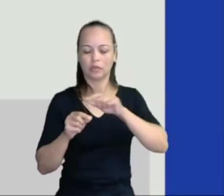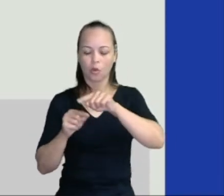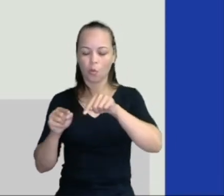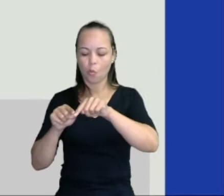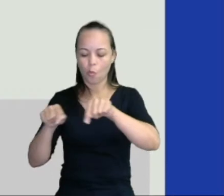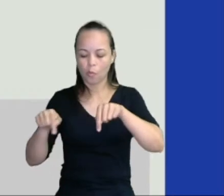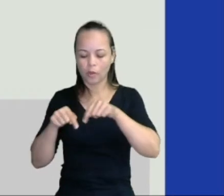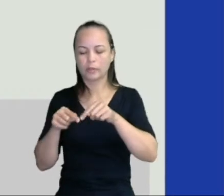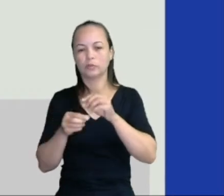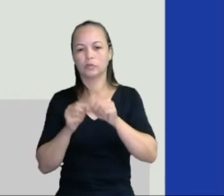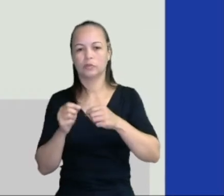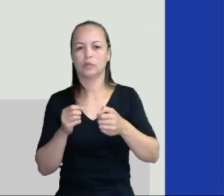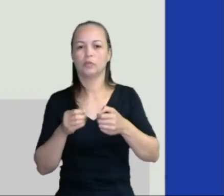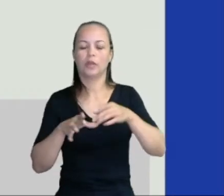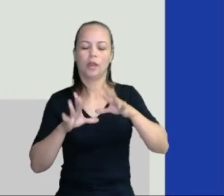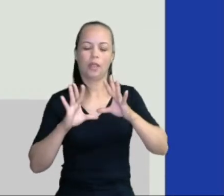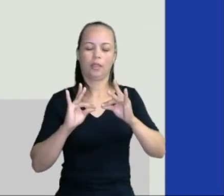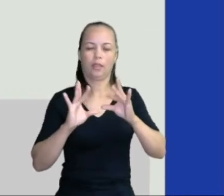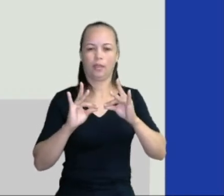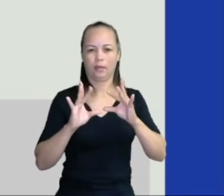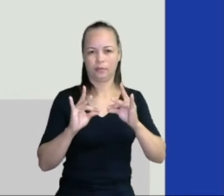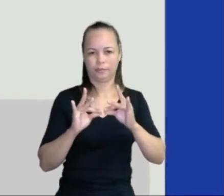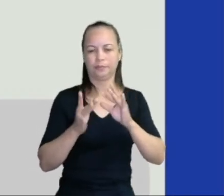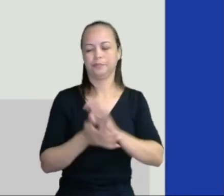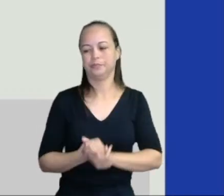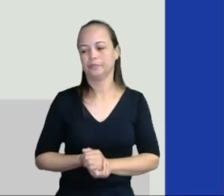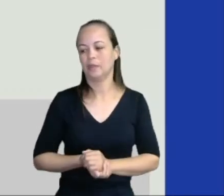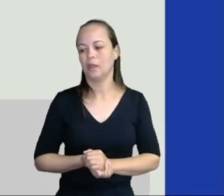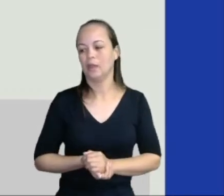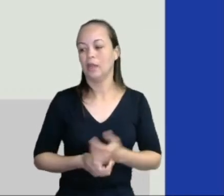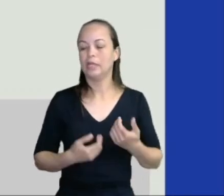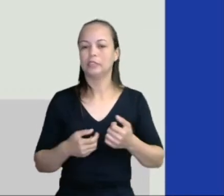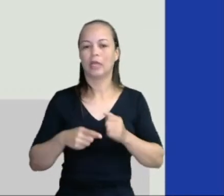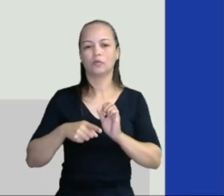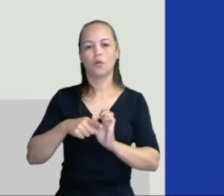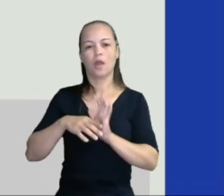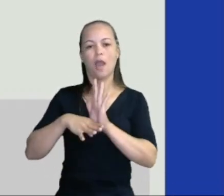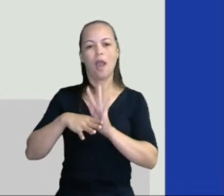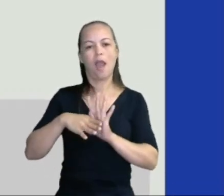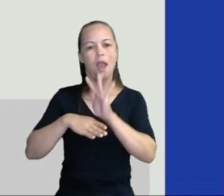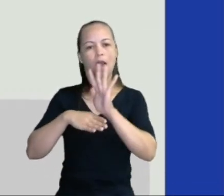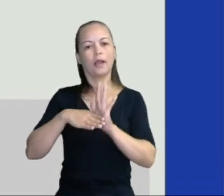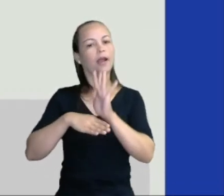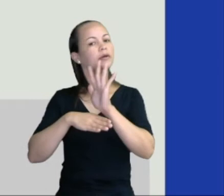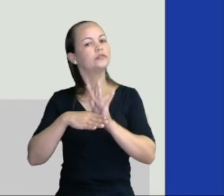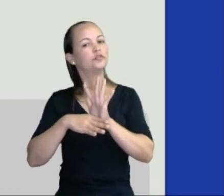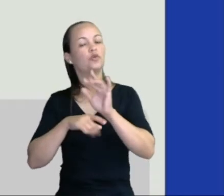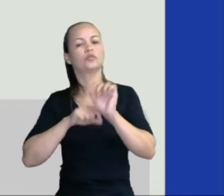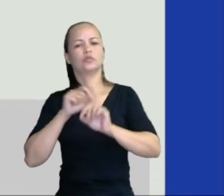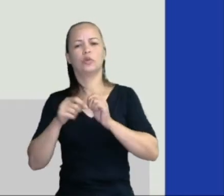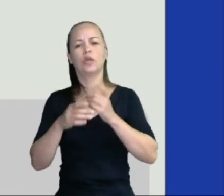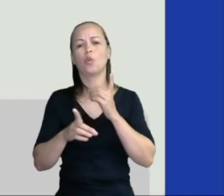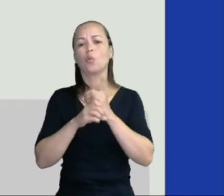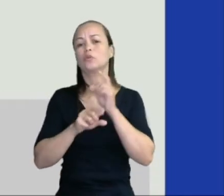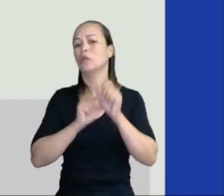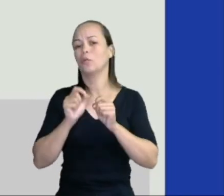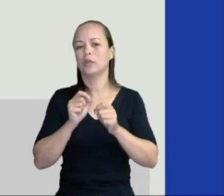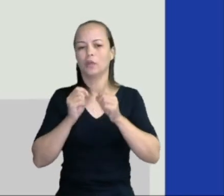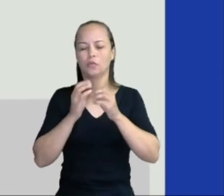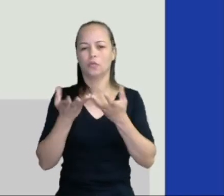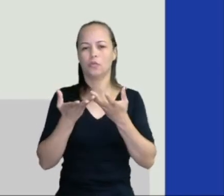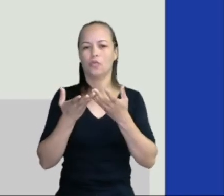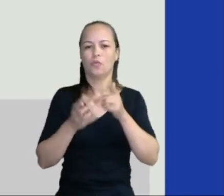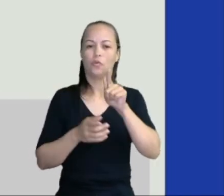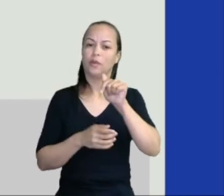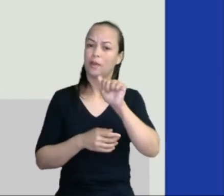redondo. Porque ele é líquido. E o estado gasoso? Que tipo de material encontramos no estado gasoso? O gás. O gás que a